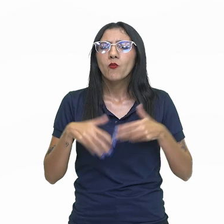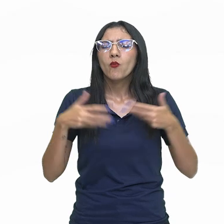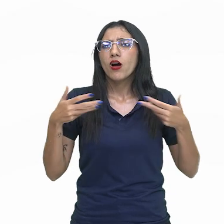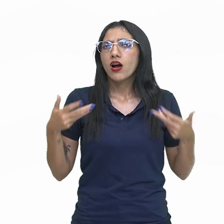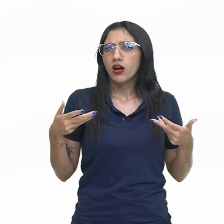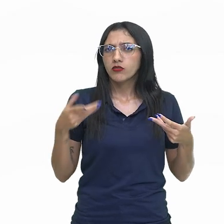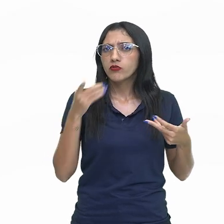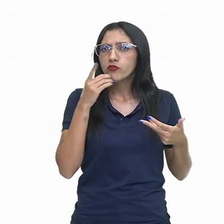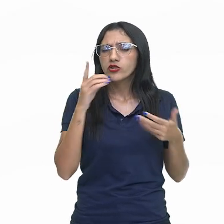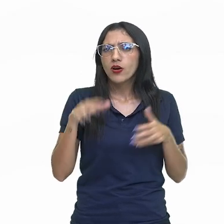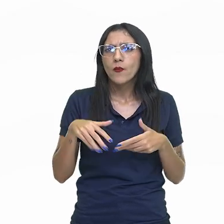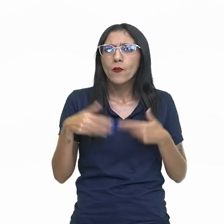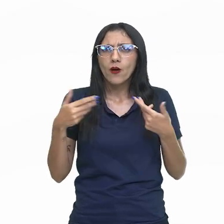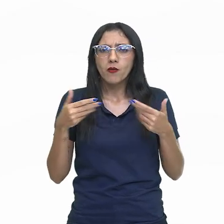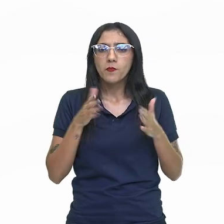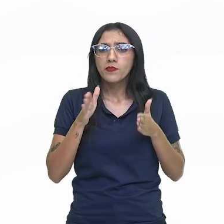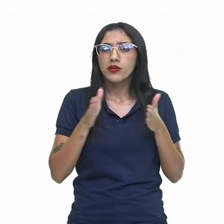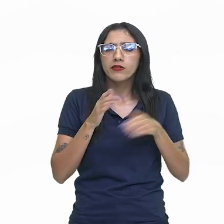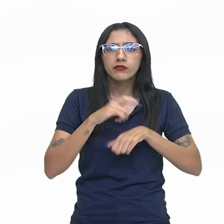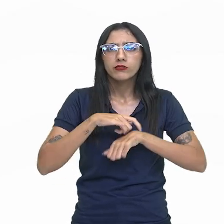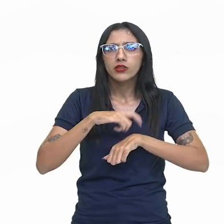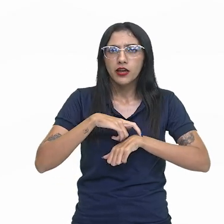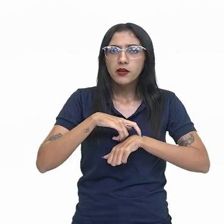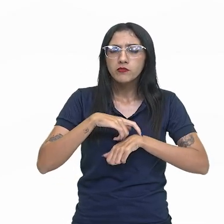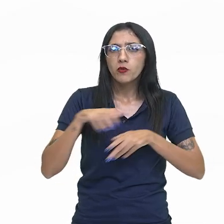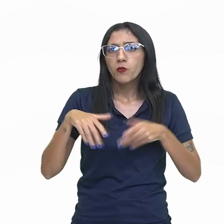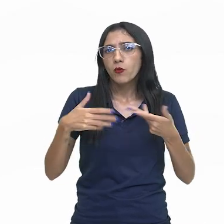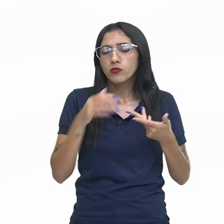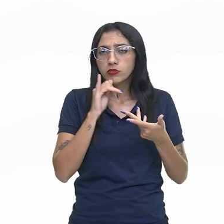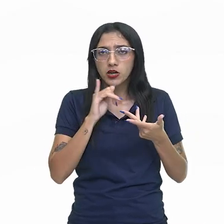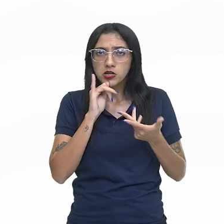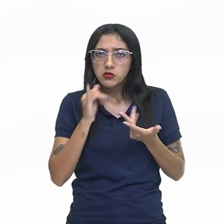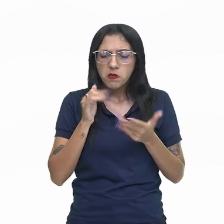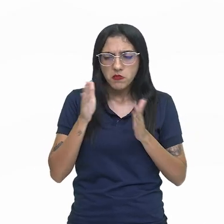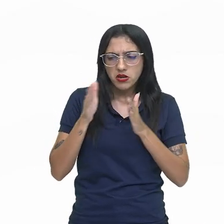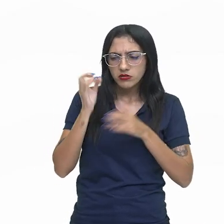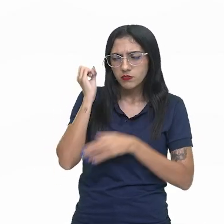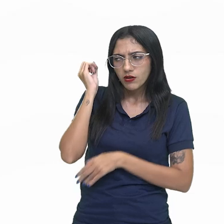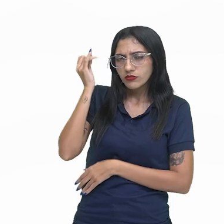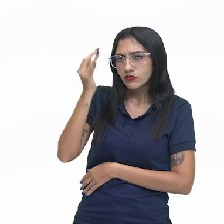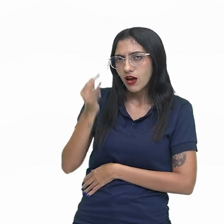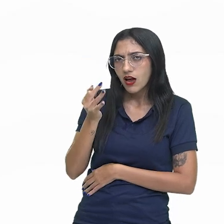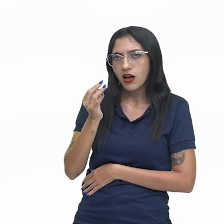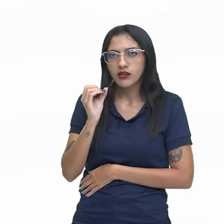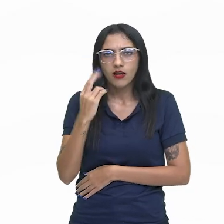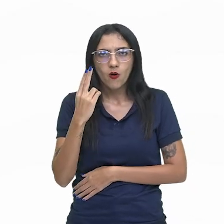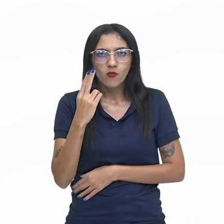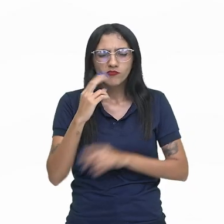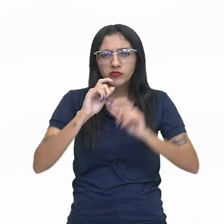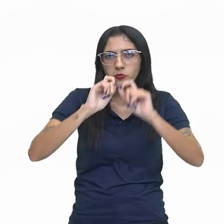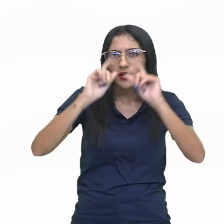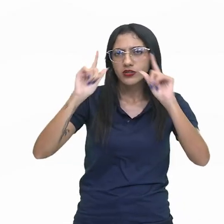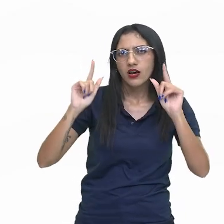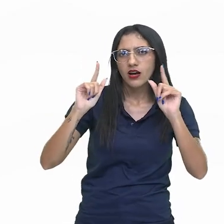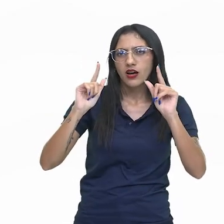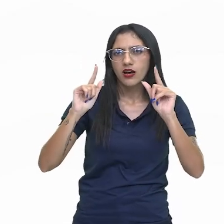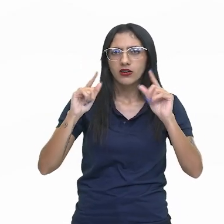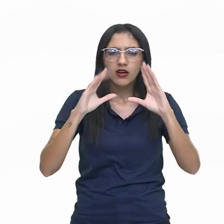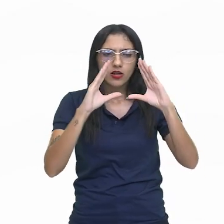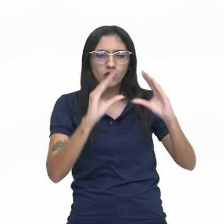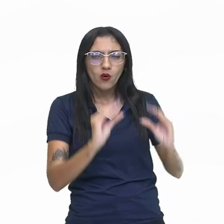está relacionado ao tempo. Foi pela madrugada, de manhã, à